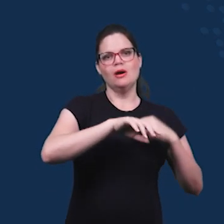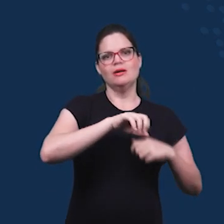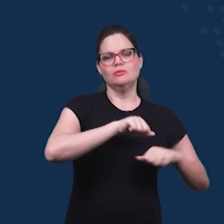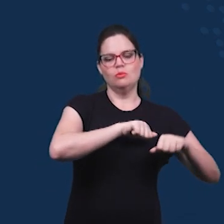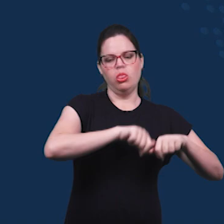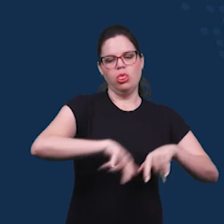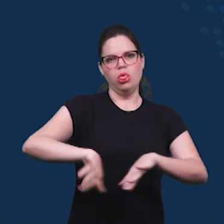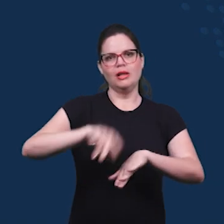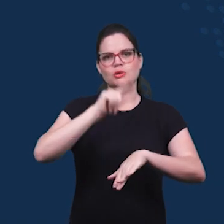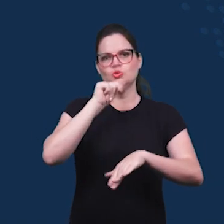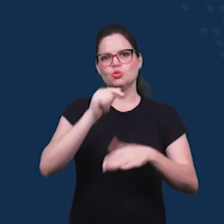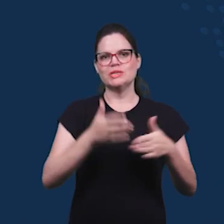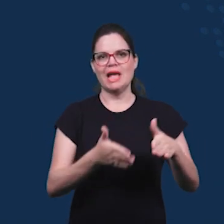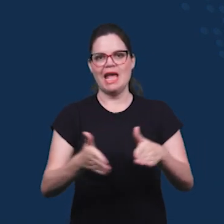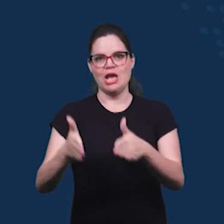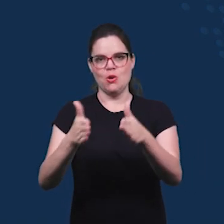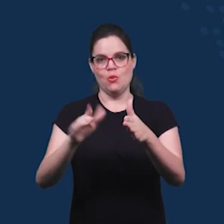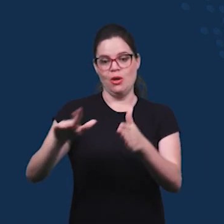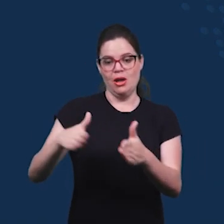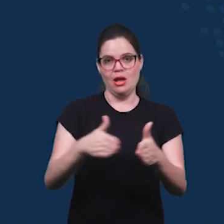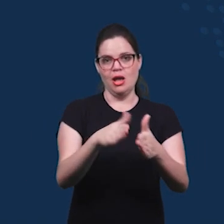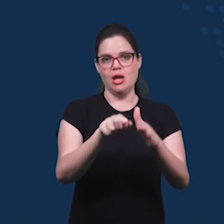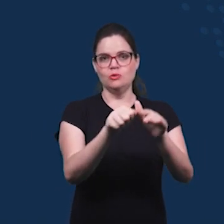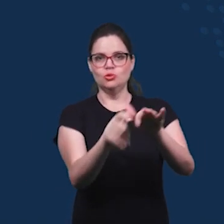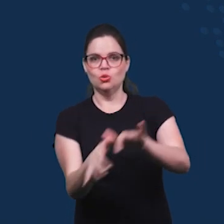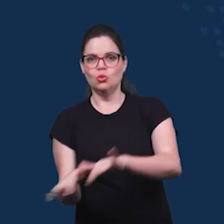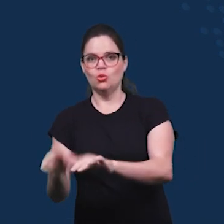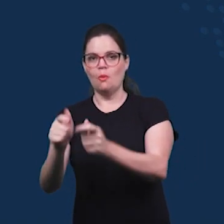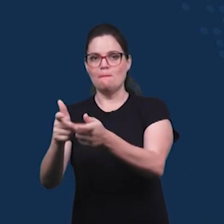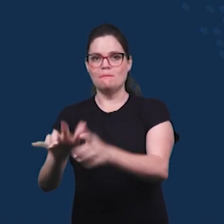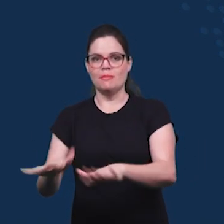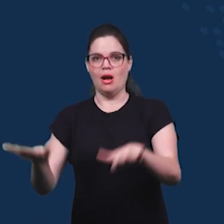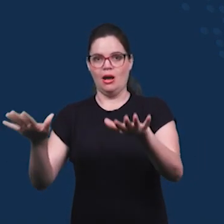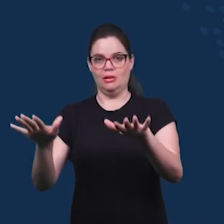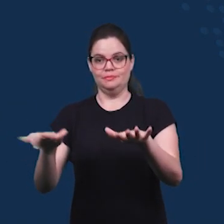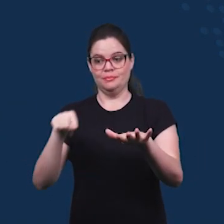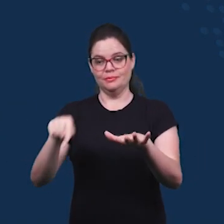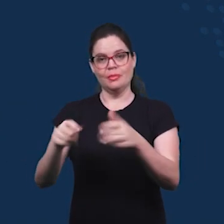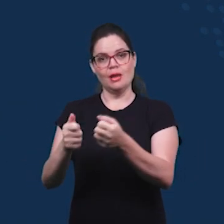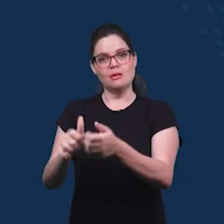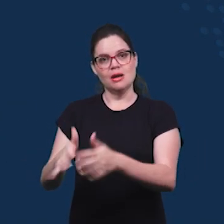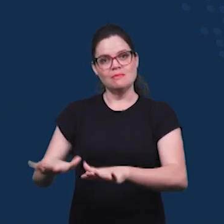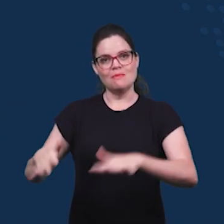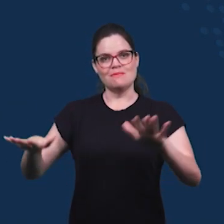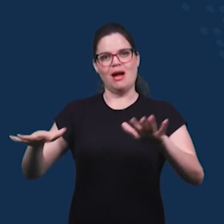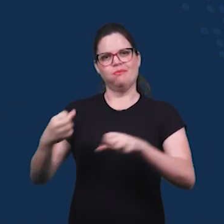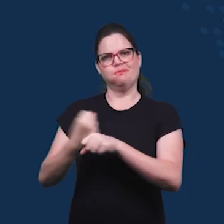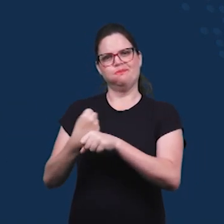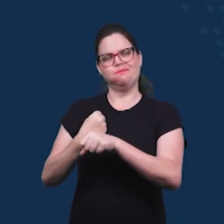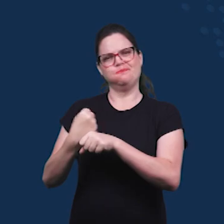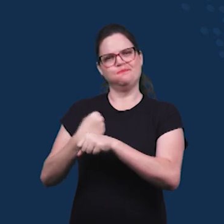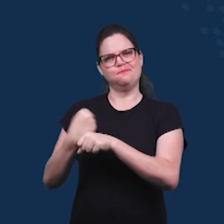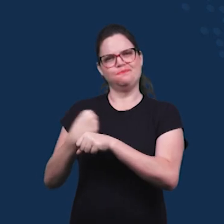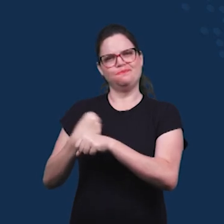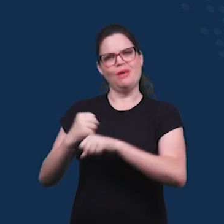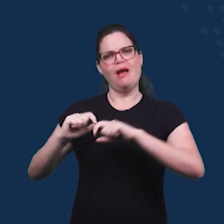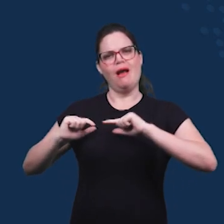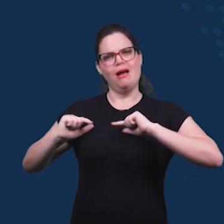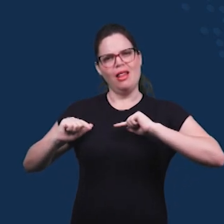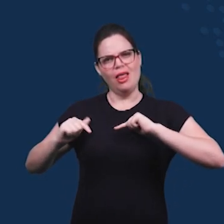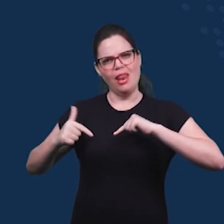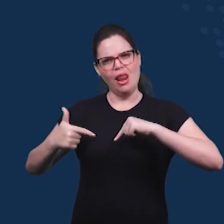mares. E toda essa poluição que chega aos mares após décadas e décadas de ação humana